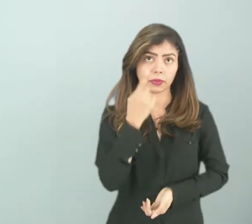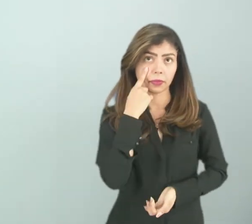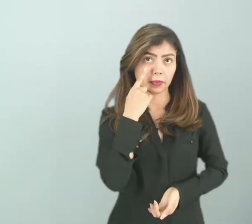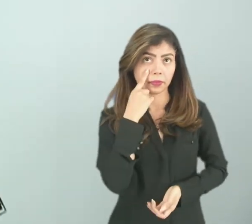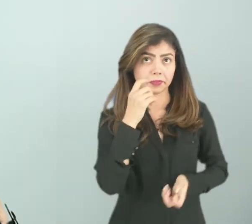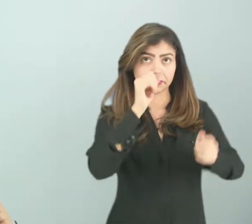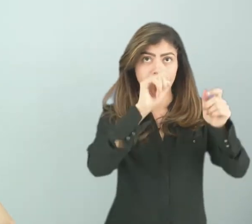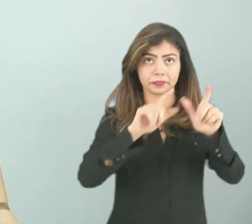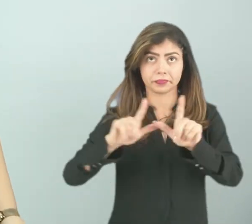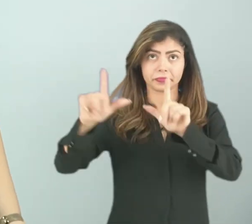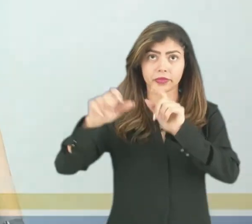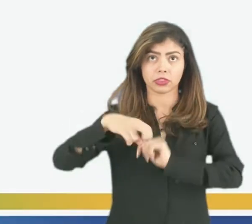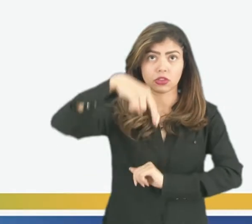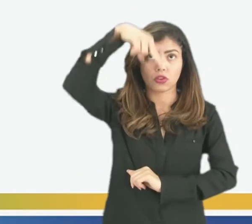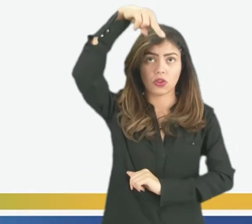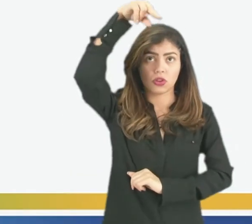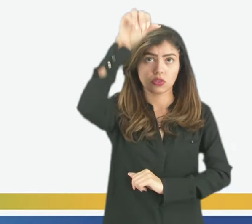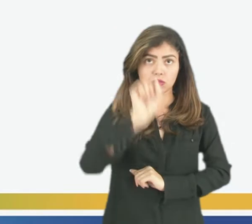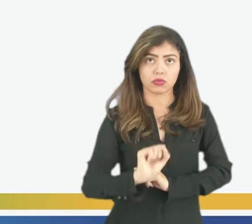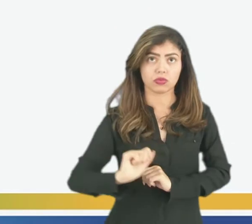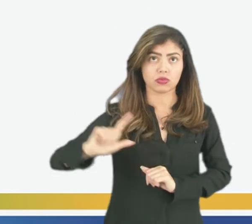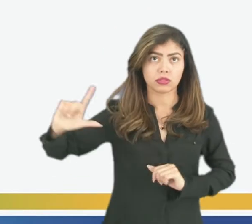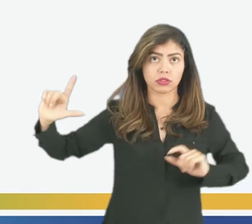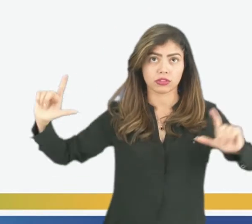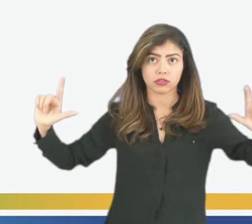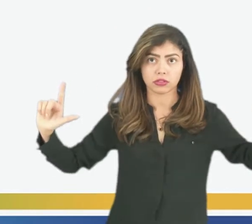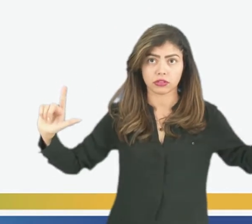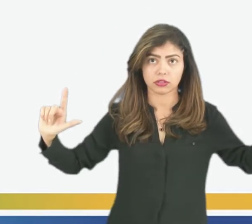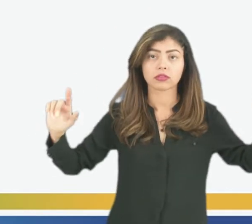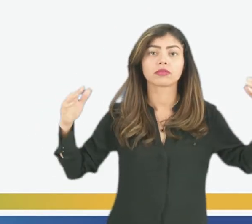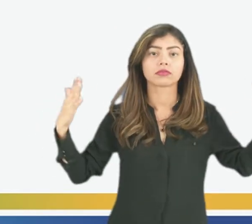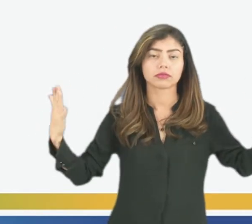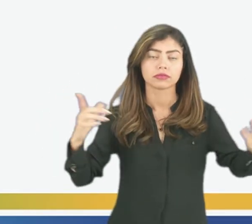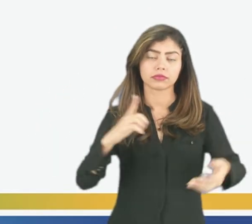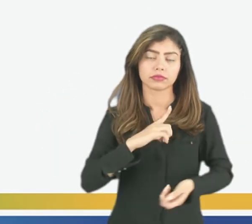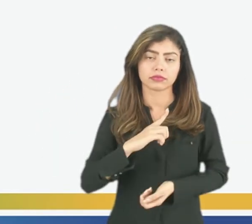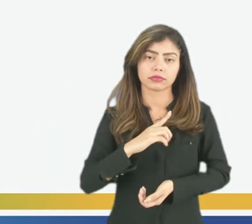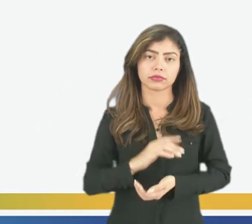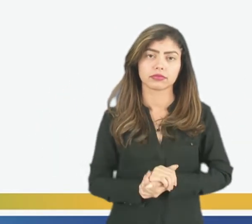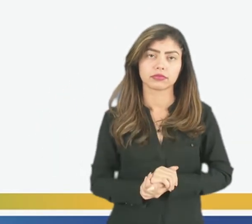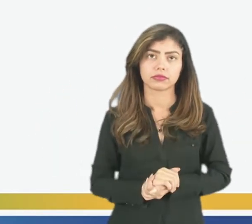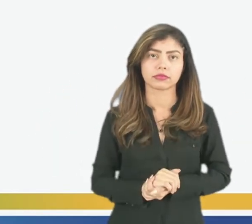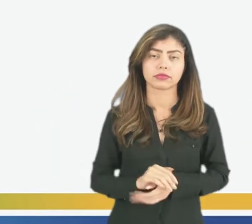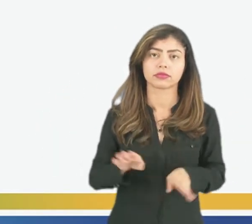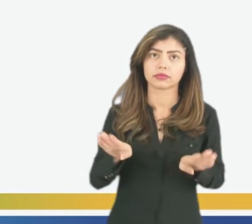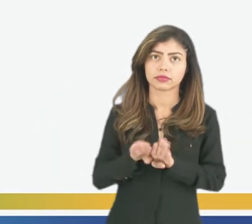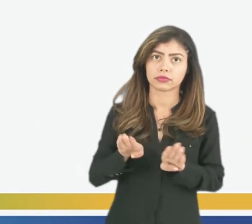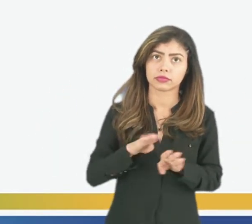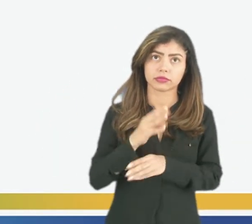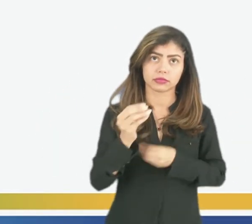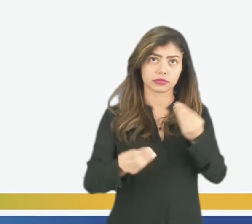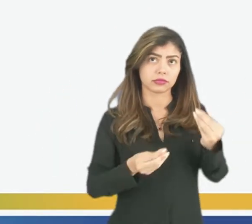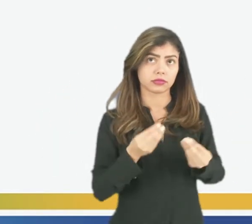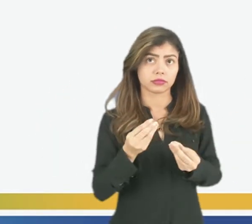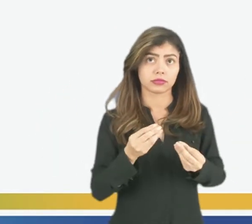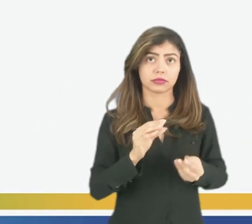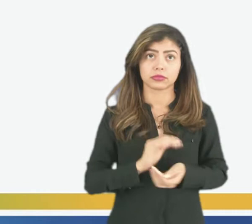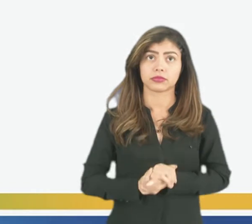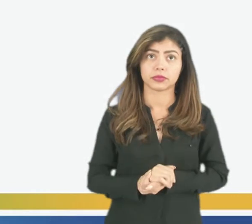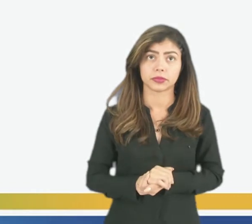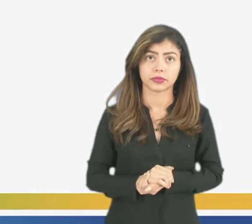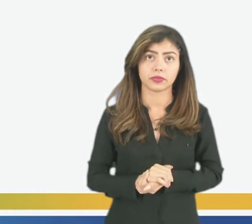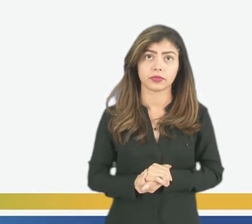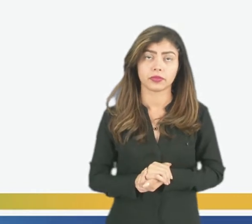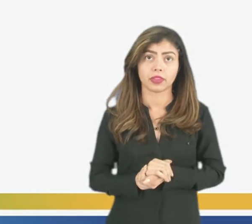tela. Estão vendo? Né? Nós temos, e para a bússola tem como referência, né?